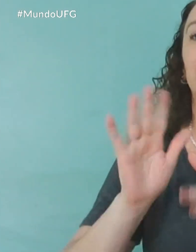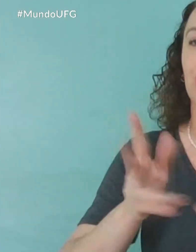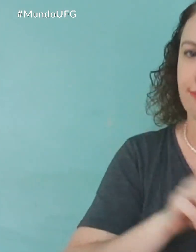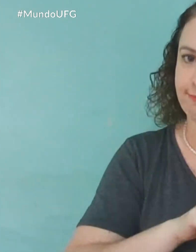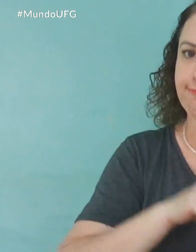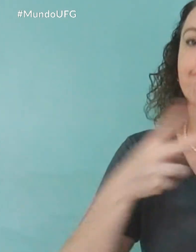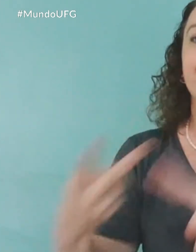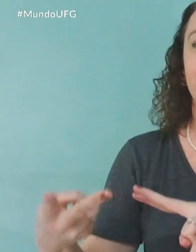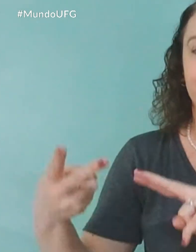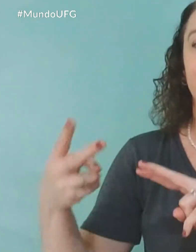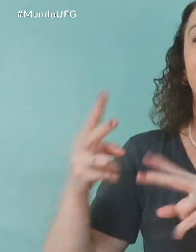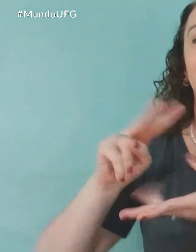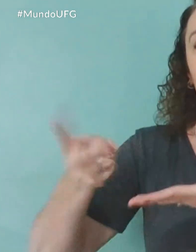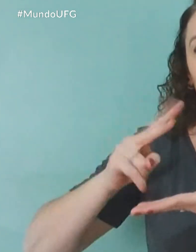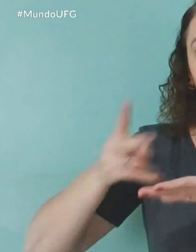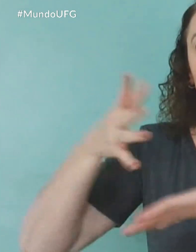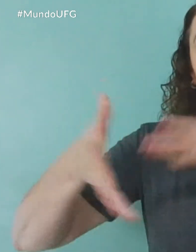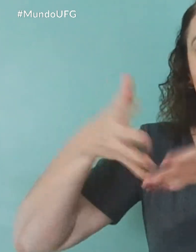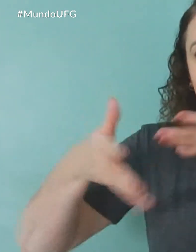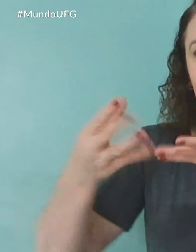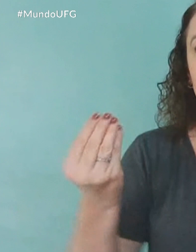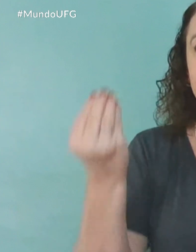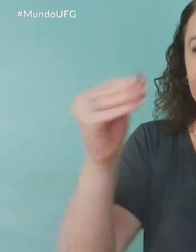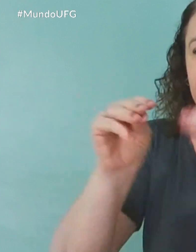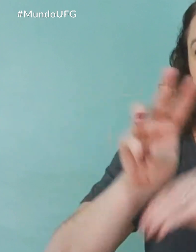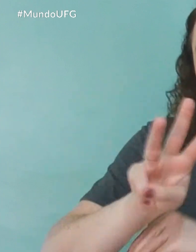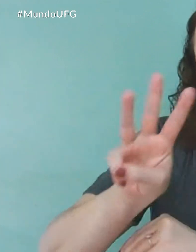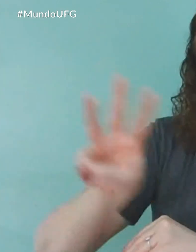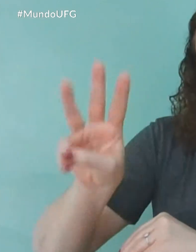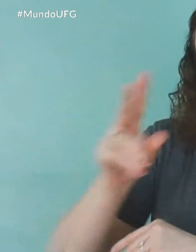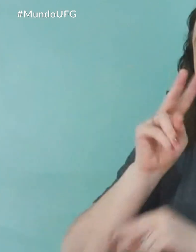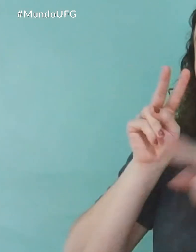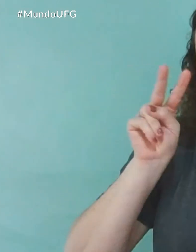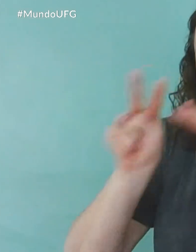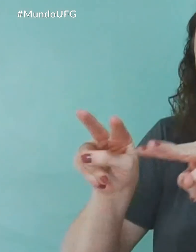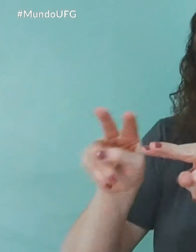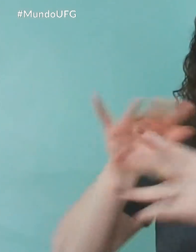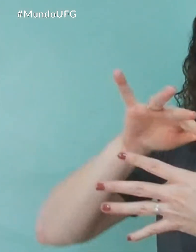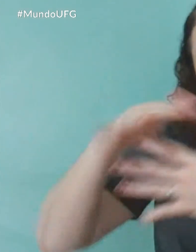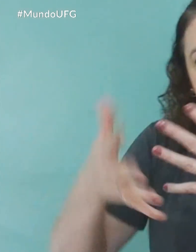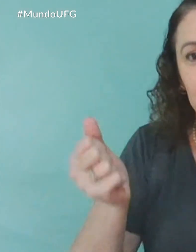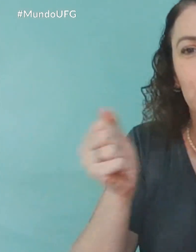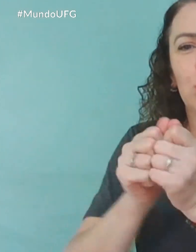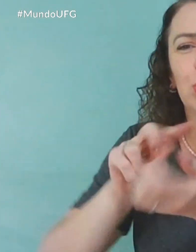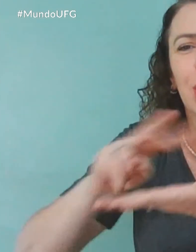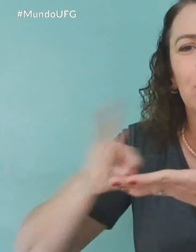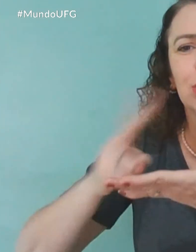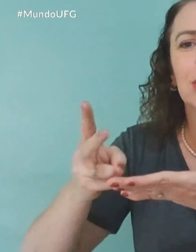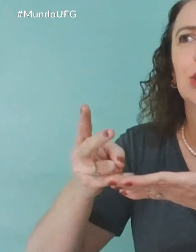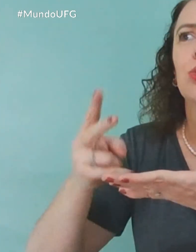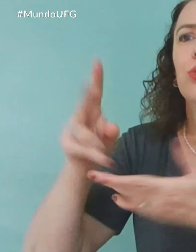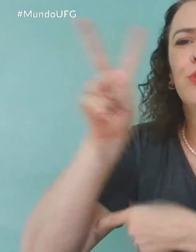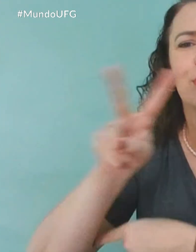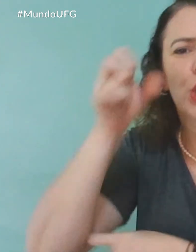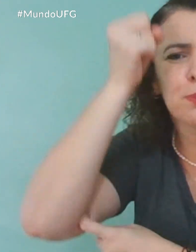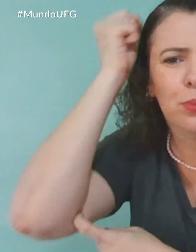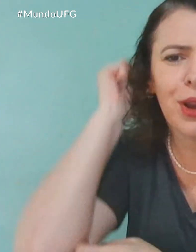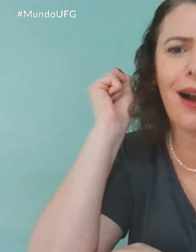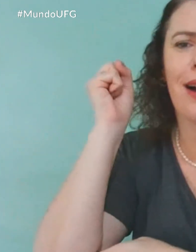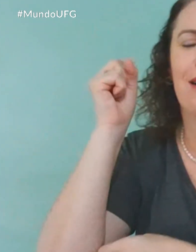né? Então, nós temos outros materiais também que são traduzidos, por exemplo, editais